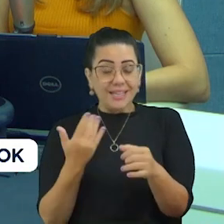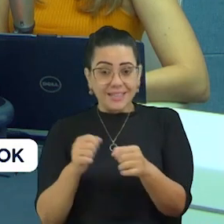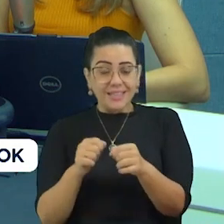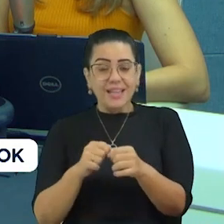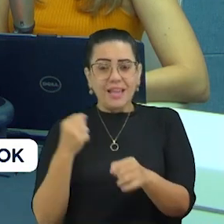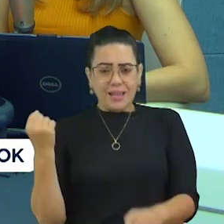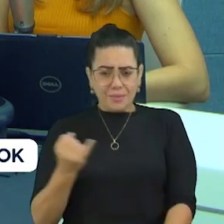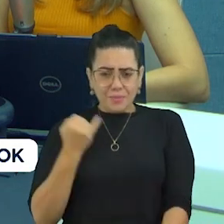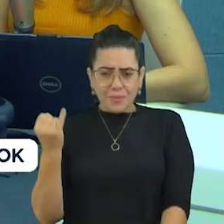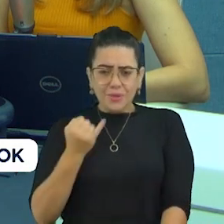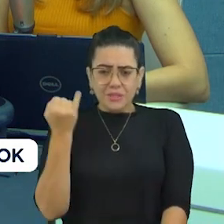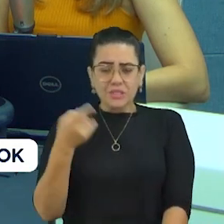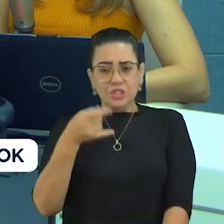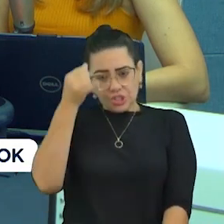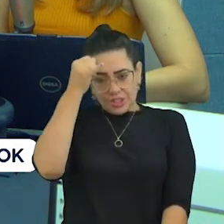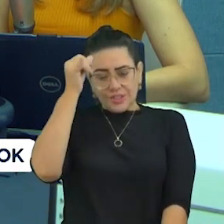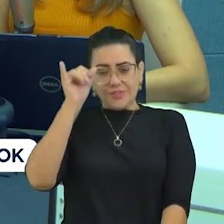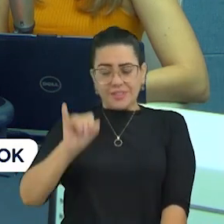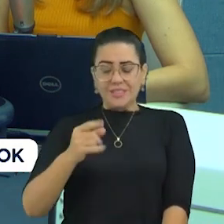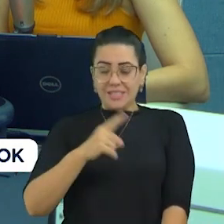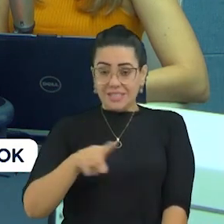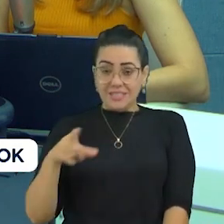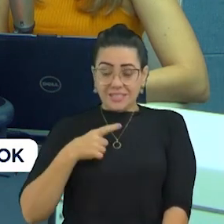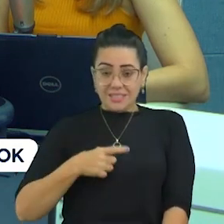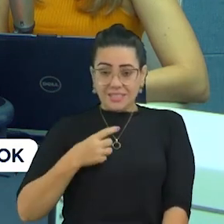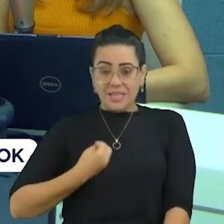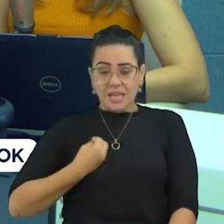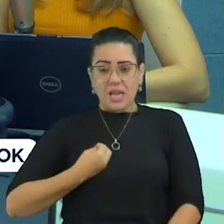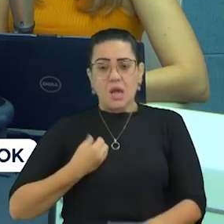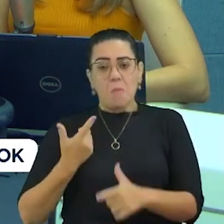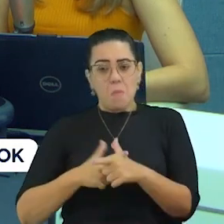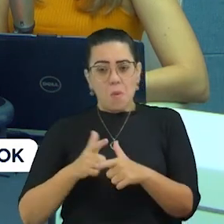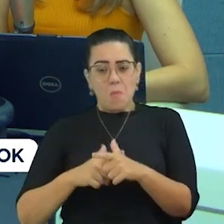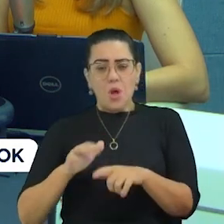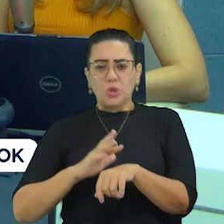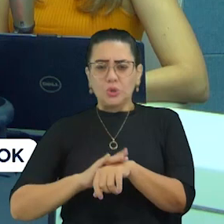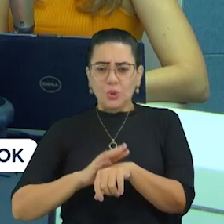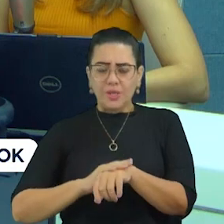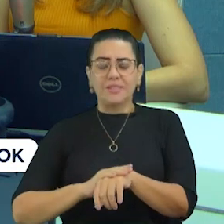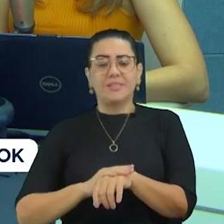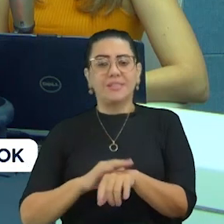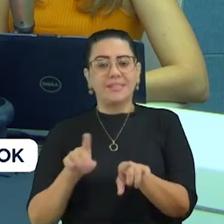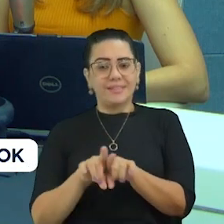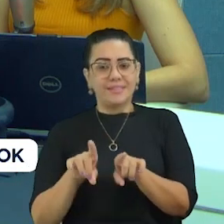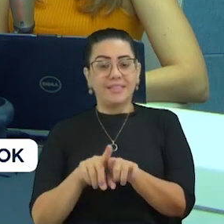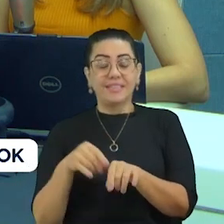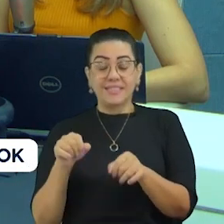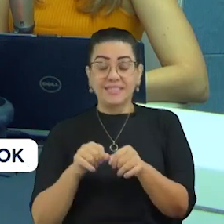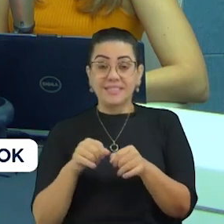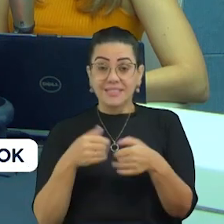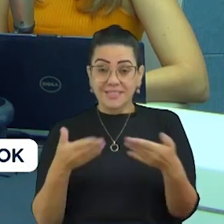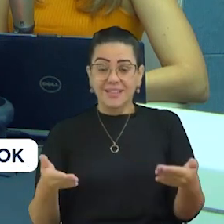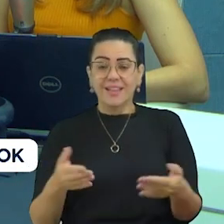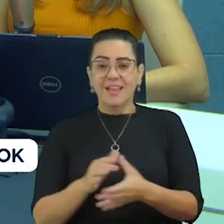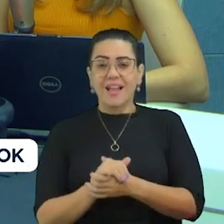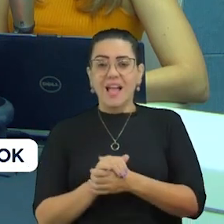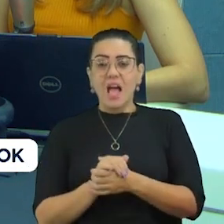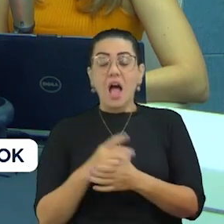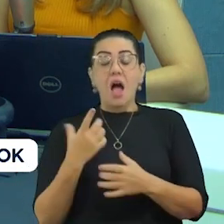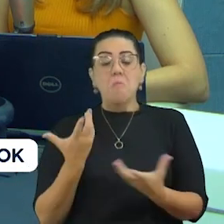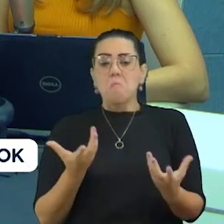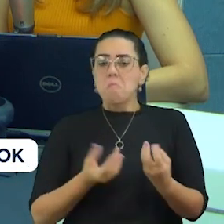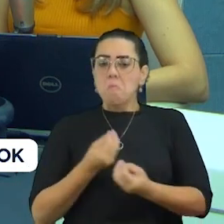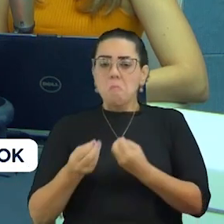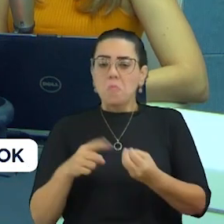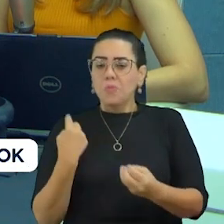saúde, evitar fatores de risco às doenças, o farmacêutico faz isso. Então, aquela centralização